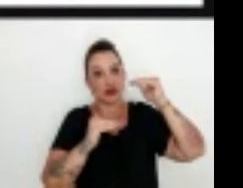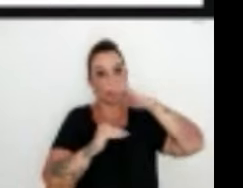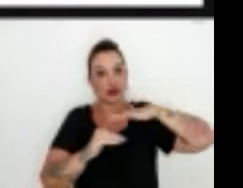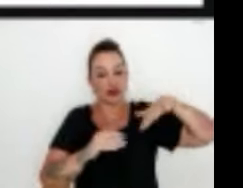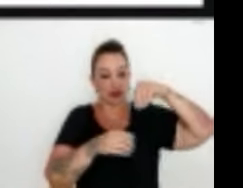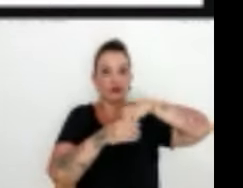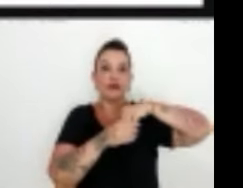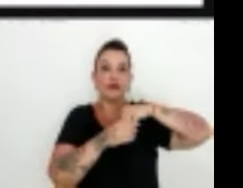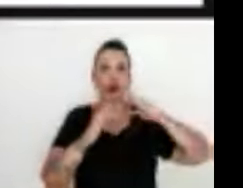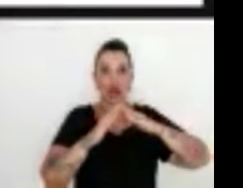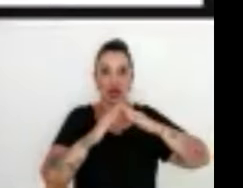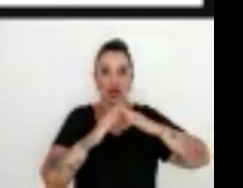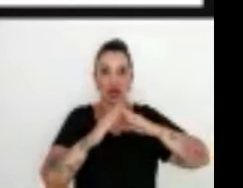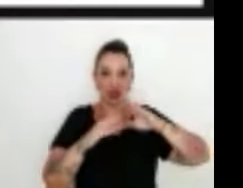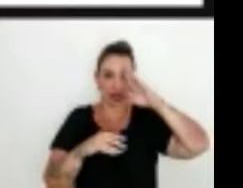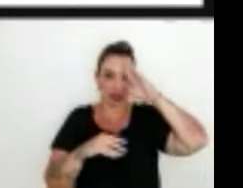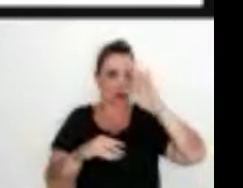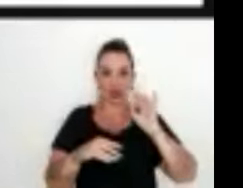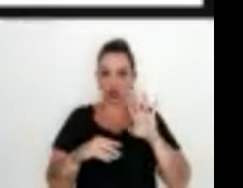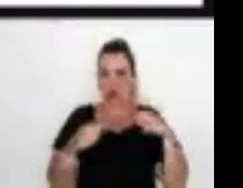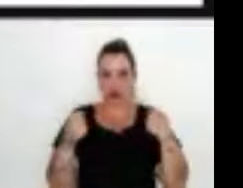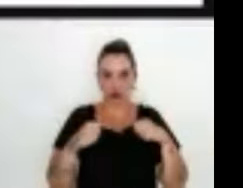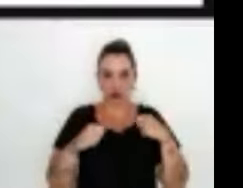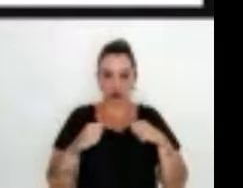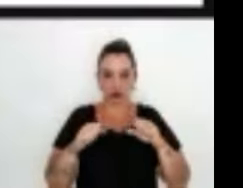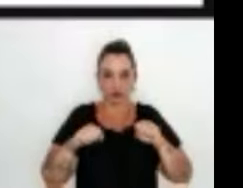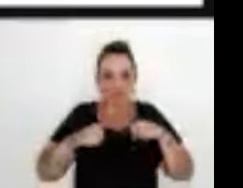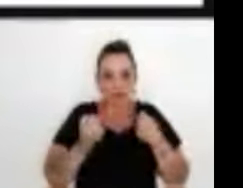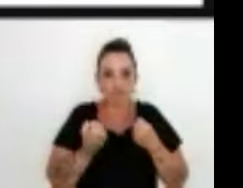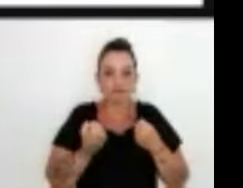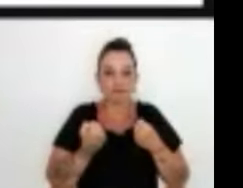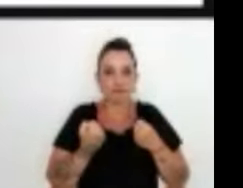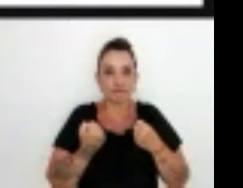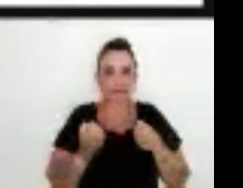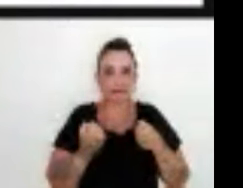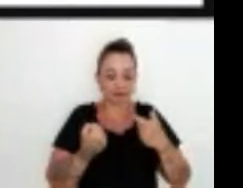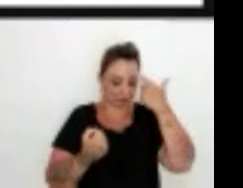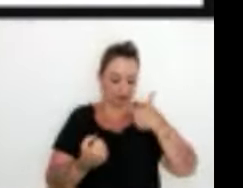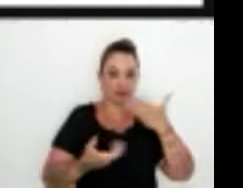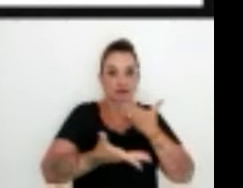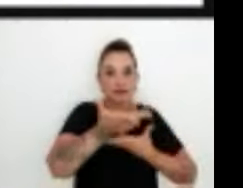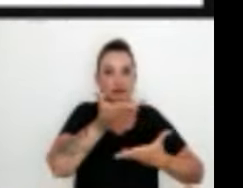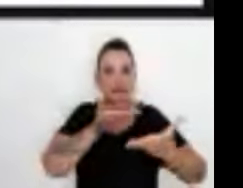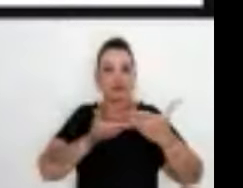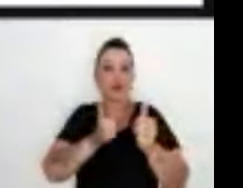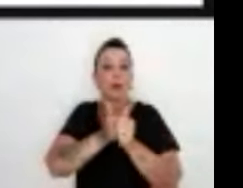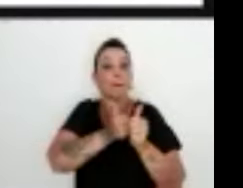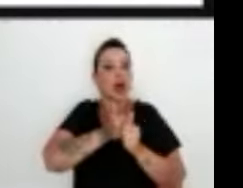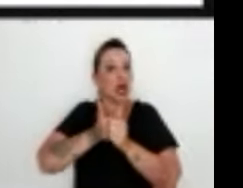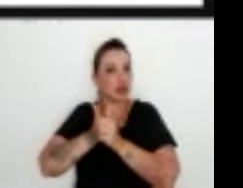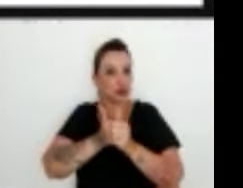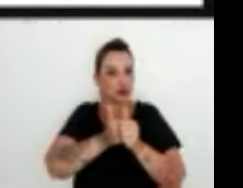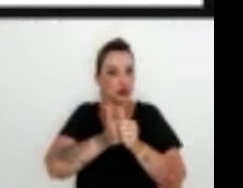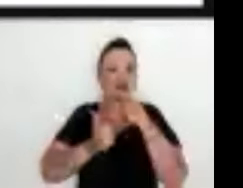em princípio, não necessariamente ativadas em relações interpessoais ou de proximidade. É o que eu tenho chamado